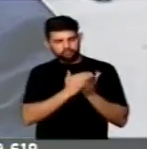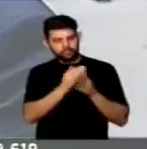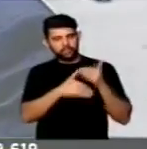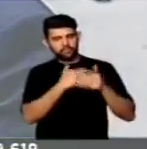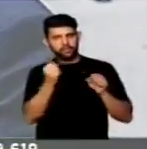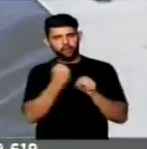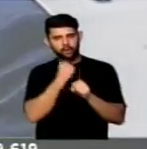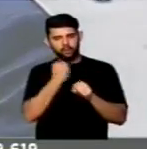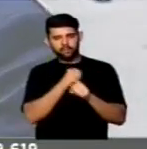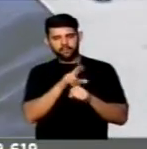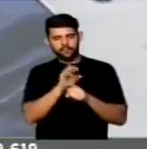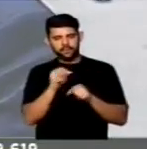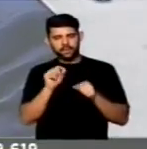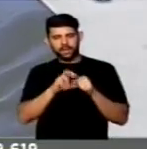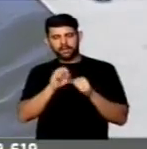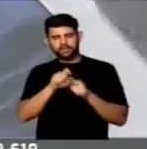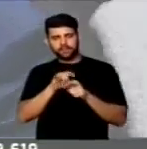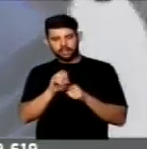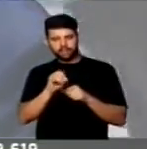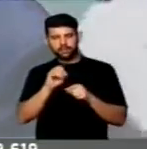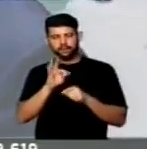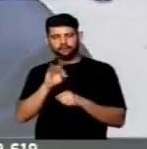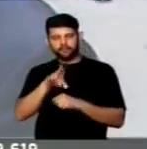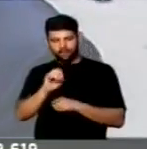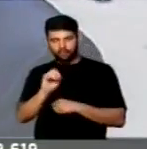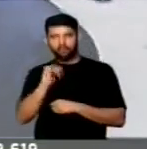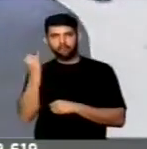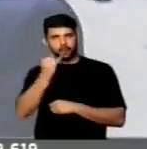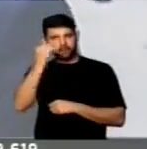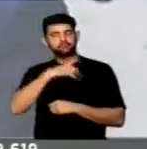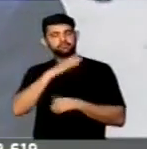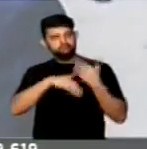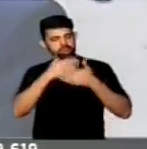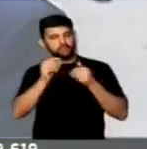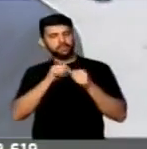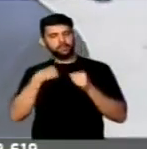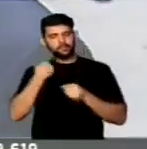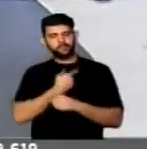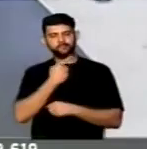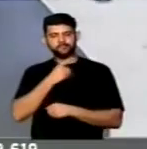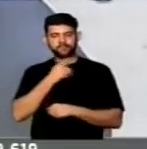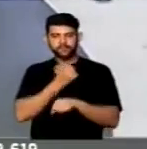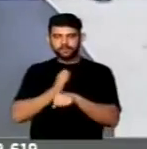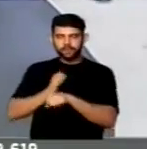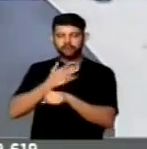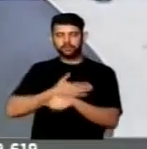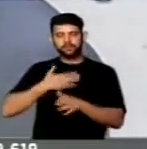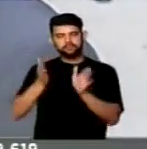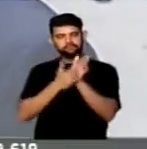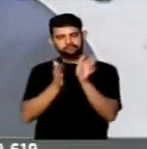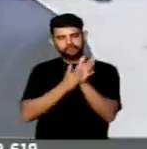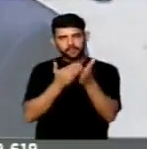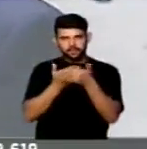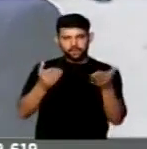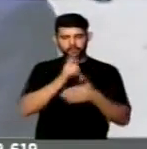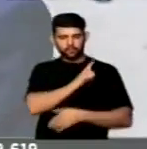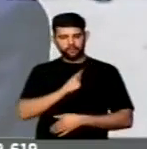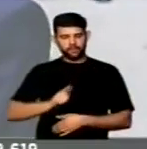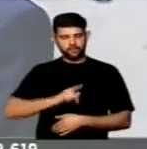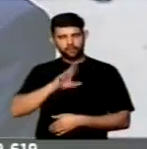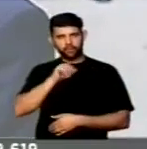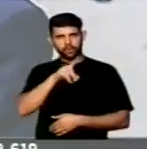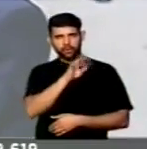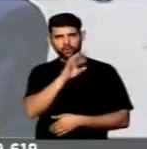à ferrovia de integração Oeste-Leste, a FIOL, importantíssima para o desenvolvimento da nossa região. Portanto, quero parabenizar o governador